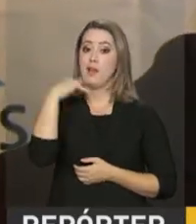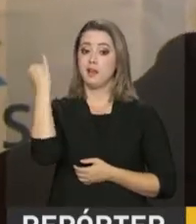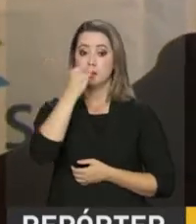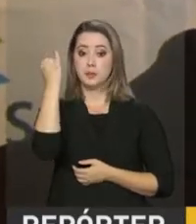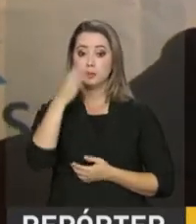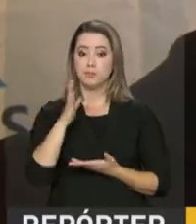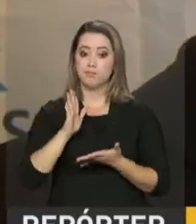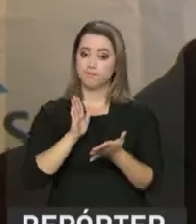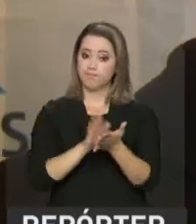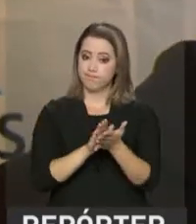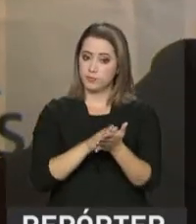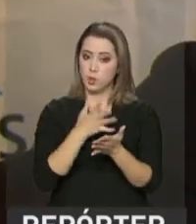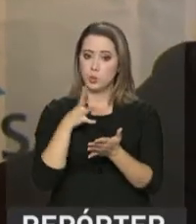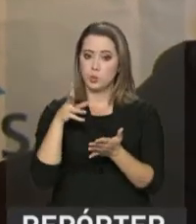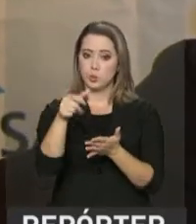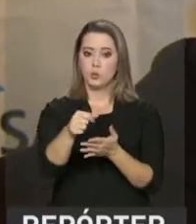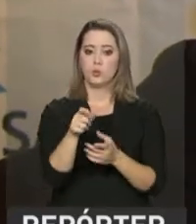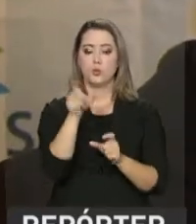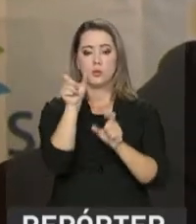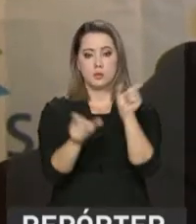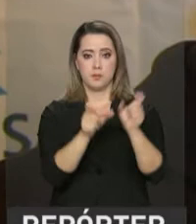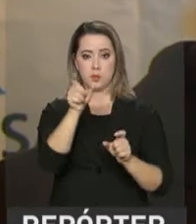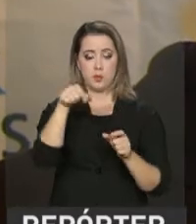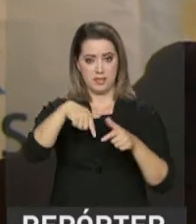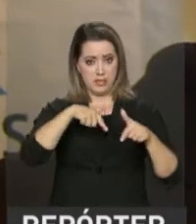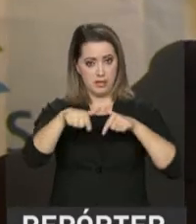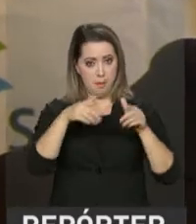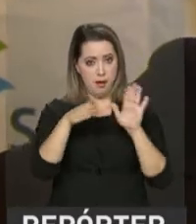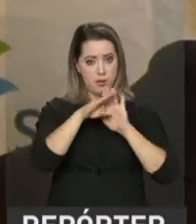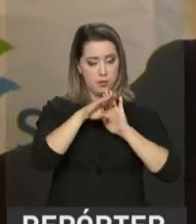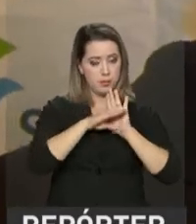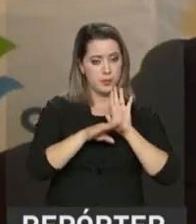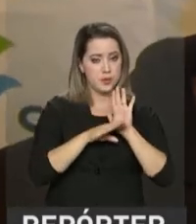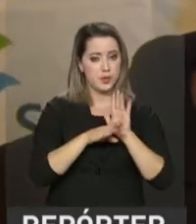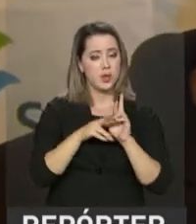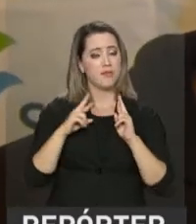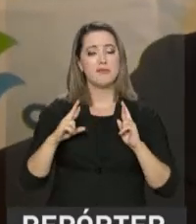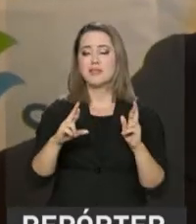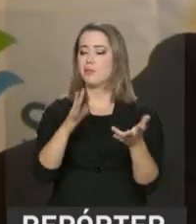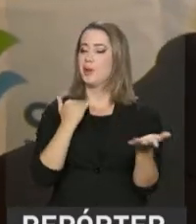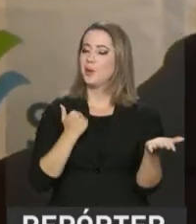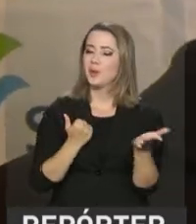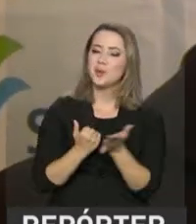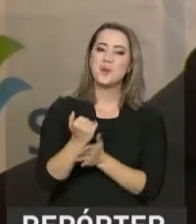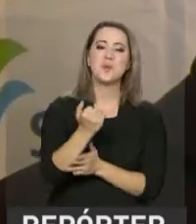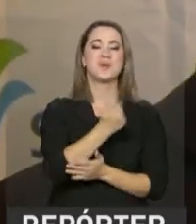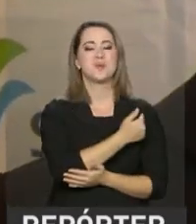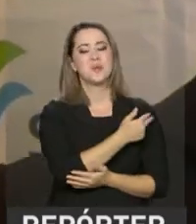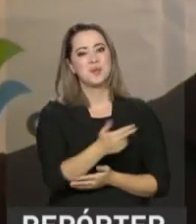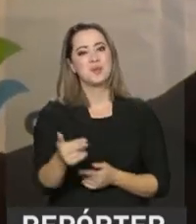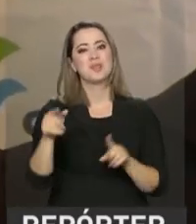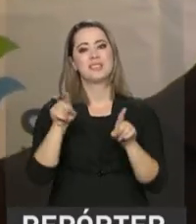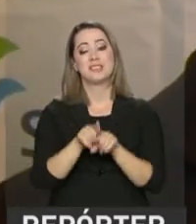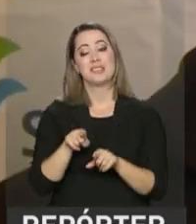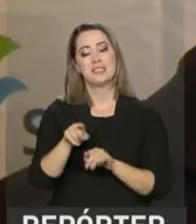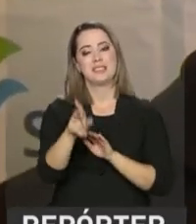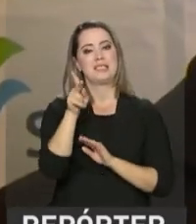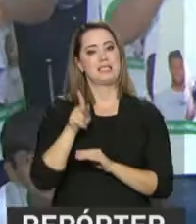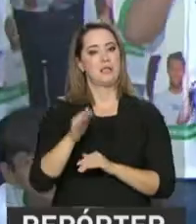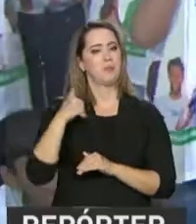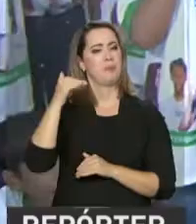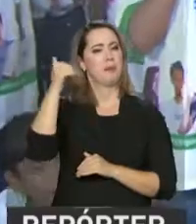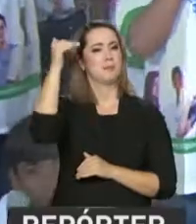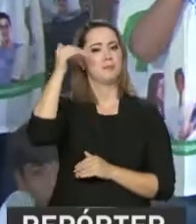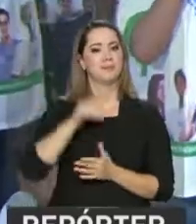muito pessoal do craque do amanhã e espero que eles continuem a ir para por muito tempo e se esse projeto e cada vez seja maior